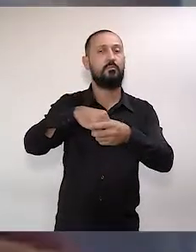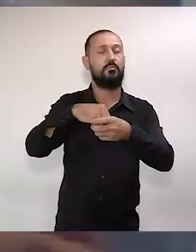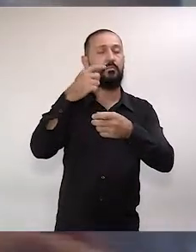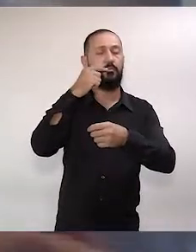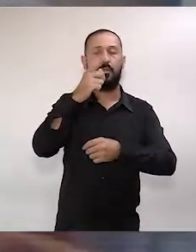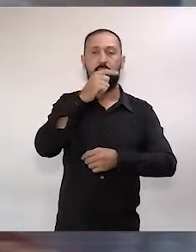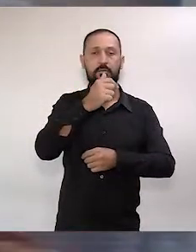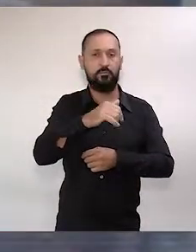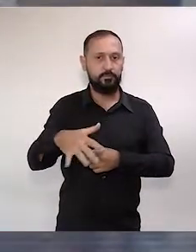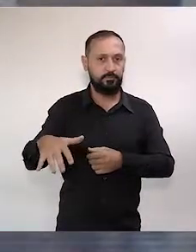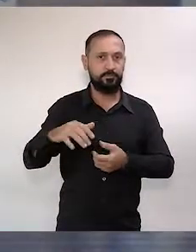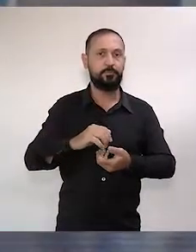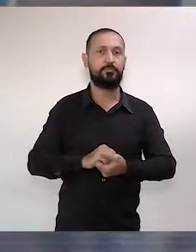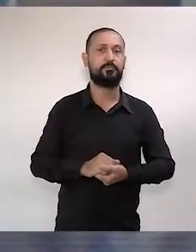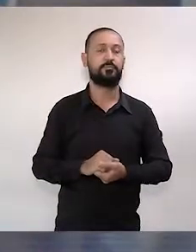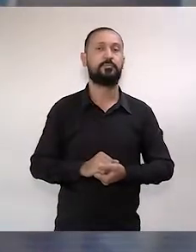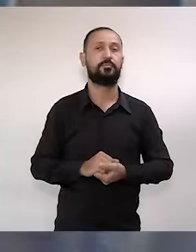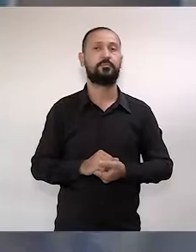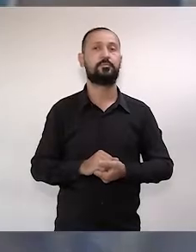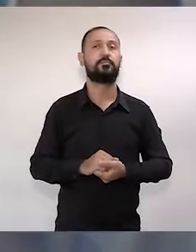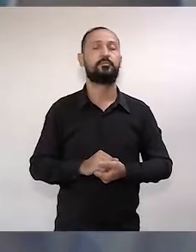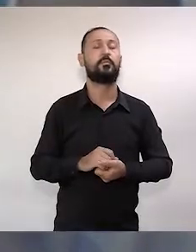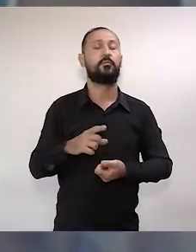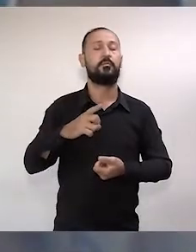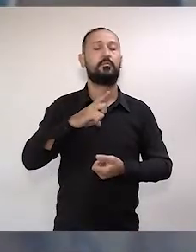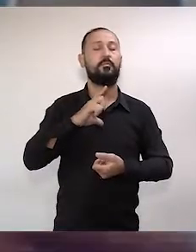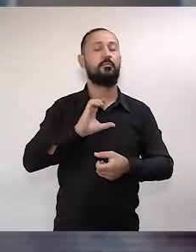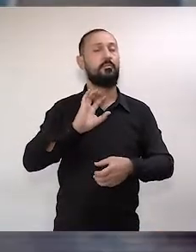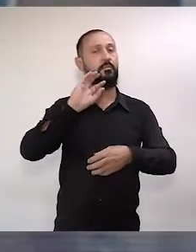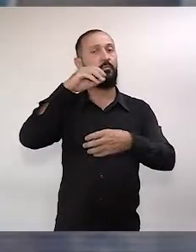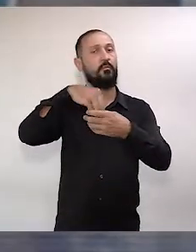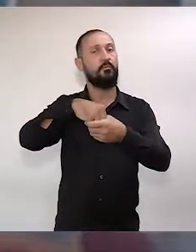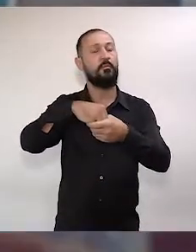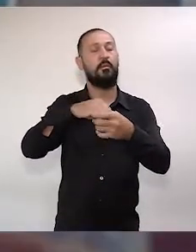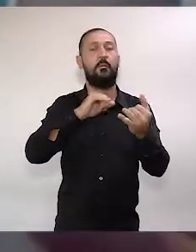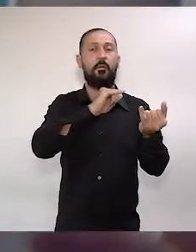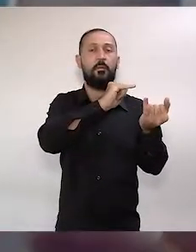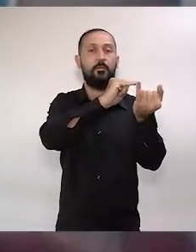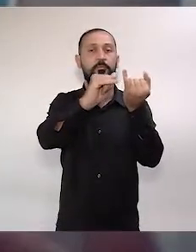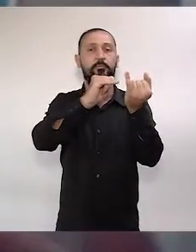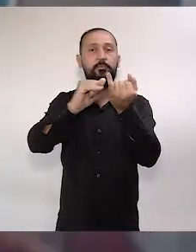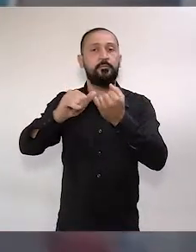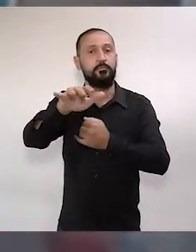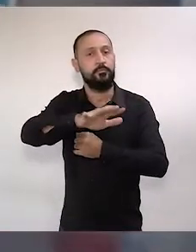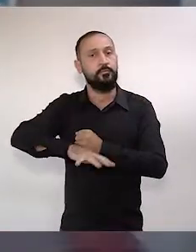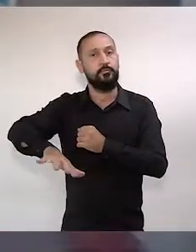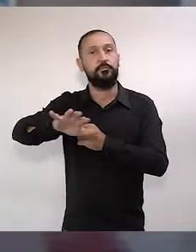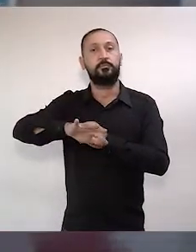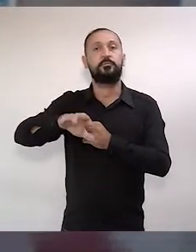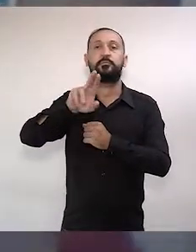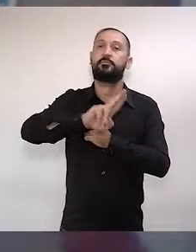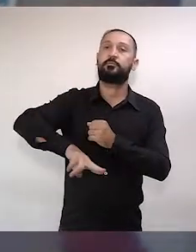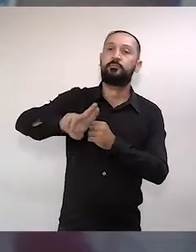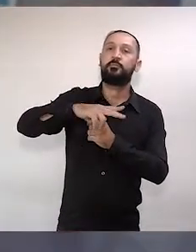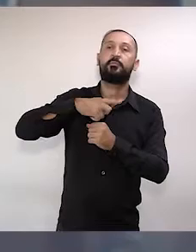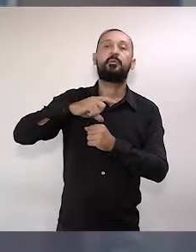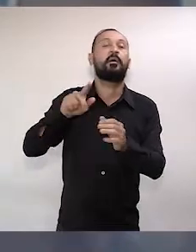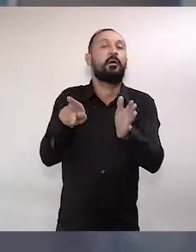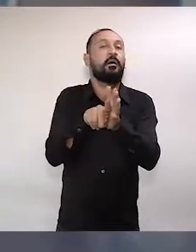principalmente meio aquoso, ou que esteja envolvendo parte desse